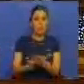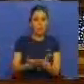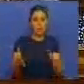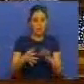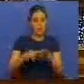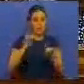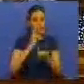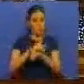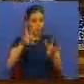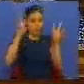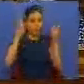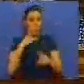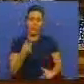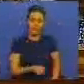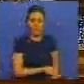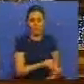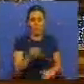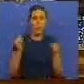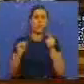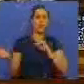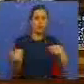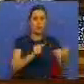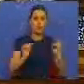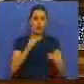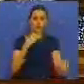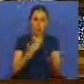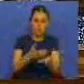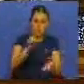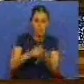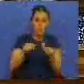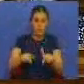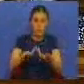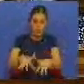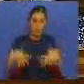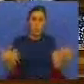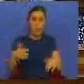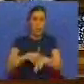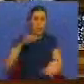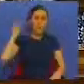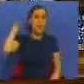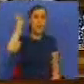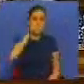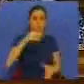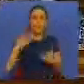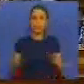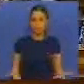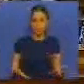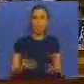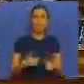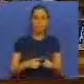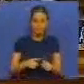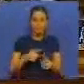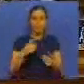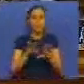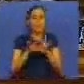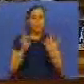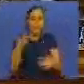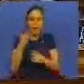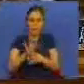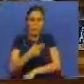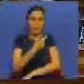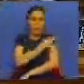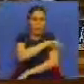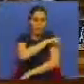a esta matéria. De variadíssimas discussões que criou neste plenário da Assembleia da República, que vão de áreas como as